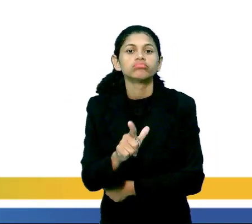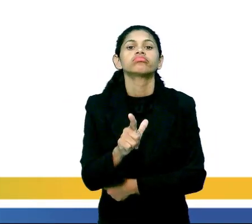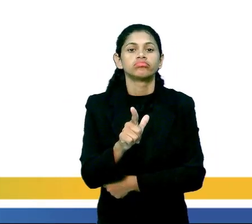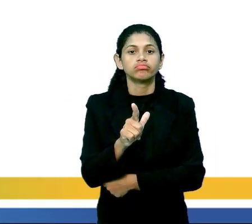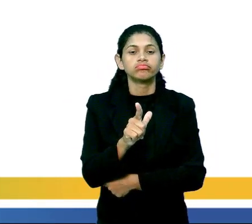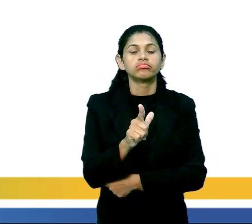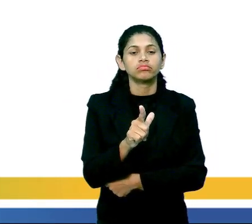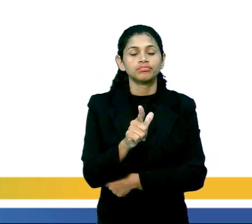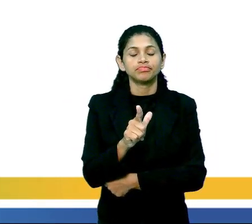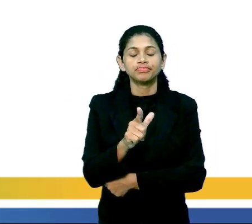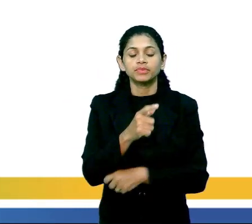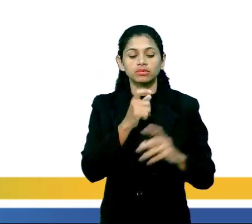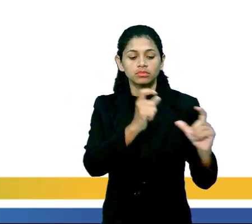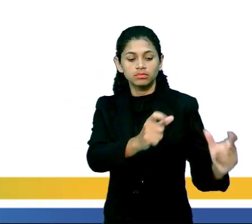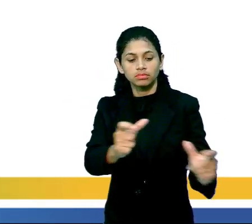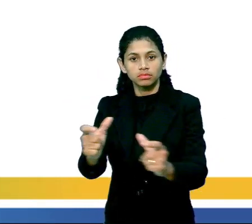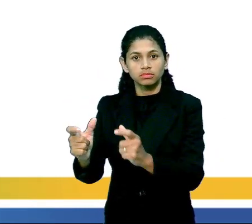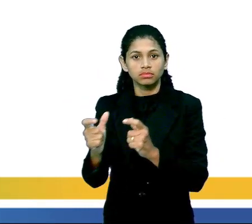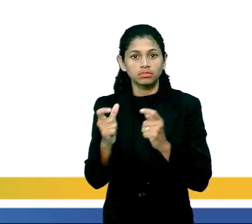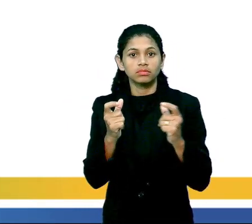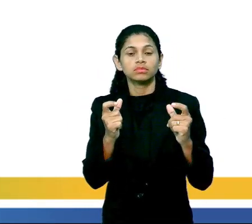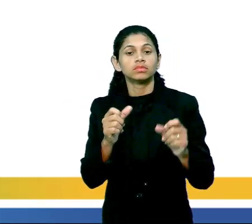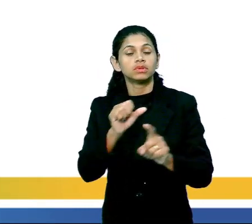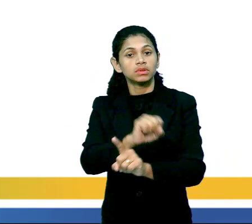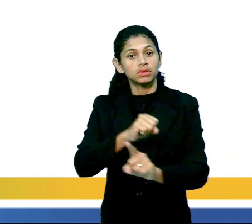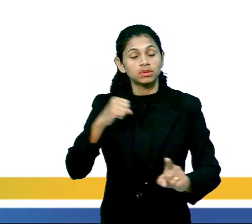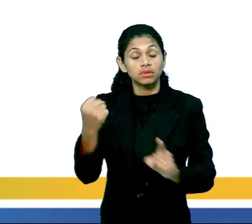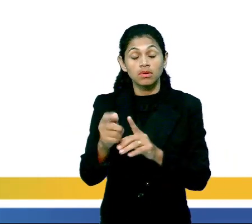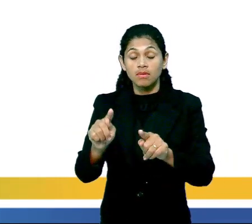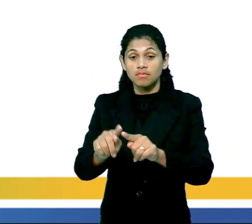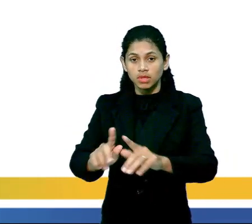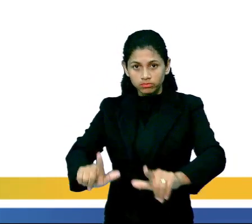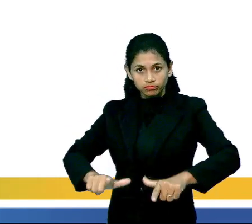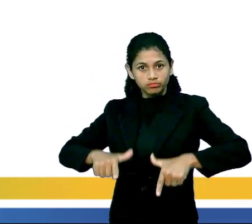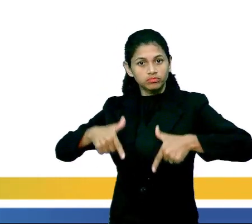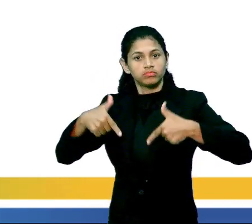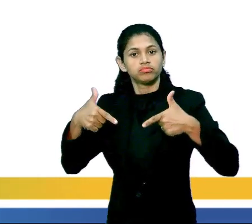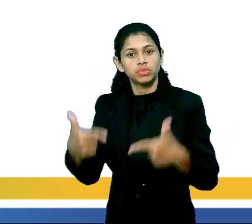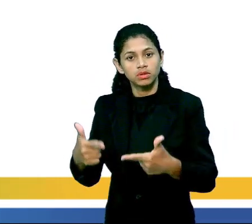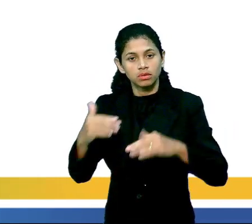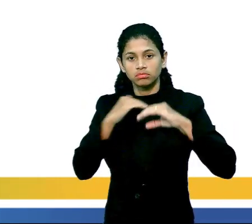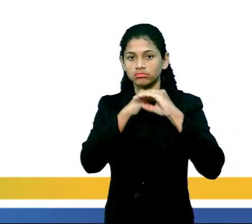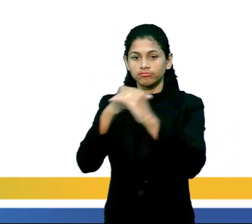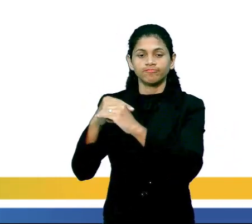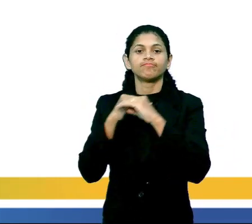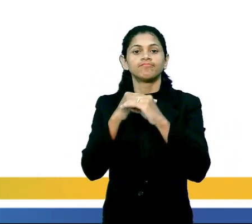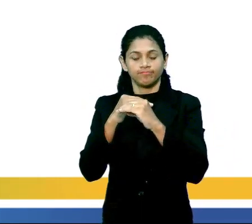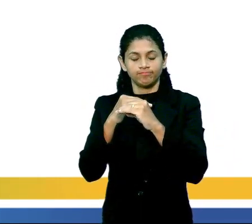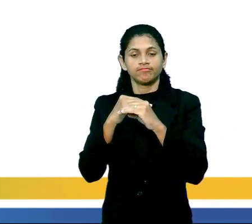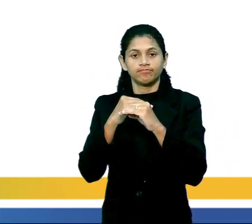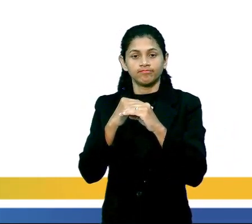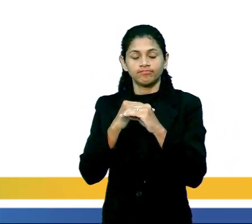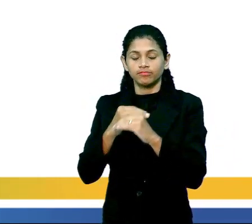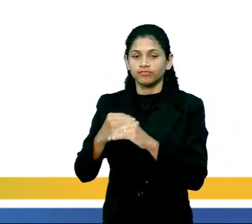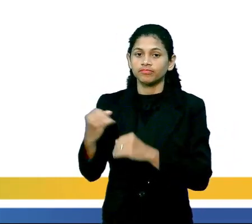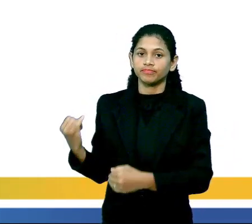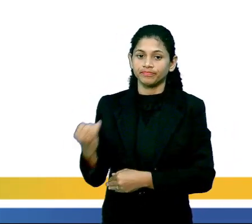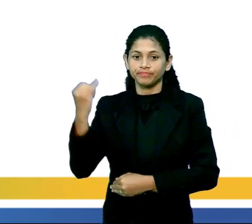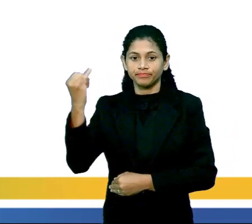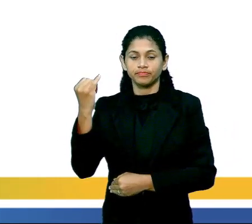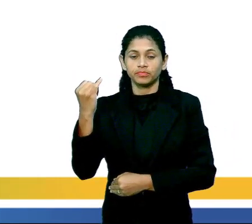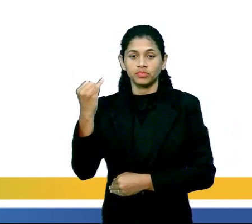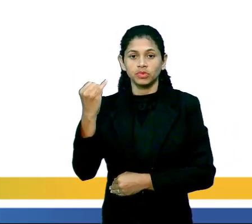ganhado mais espaço na sociedade. Mesmo assim, a luta por igualdade se faz imperiosa e o combate